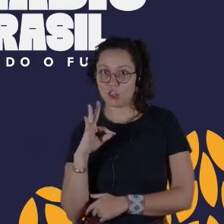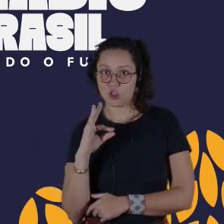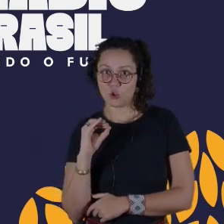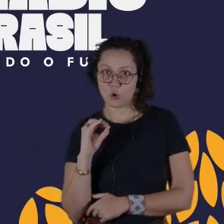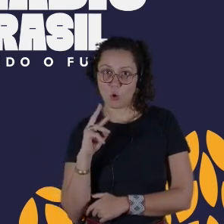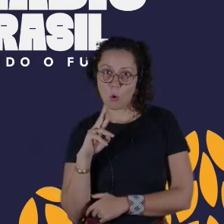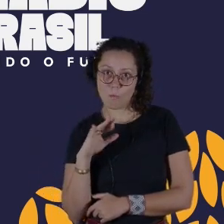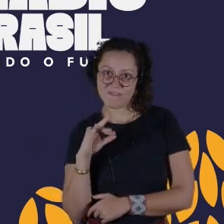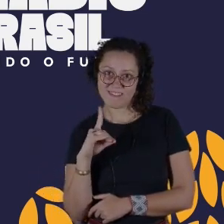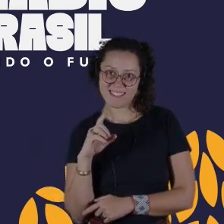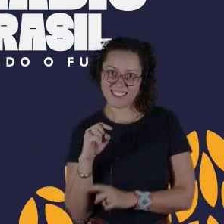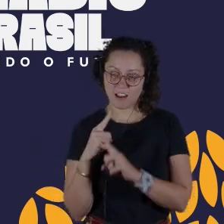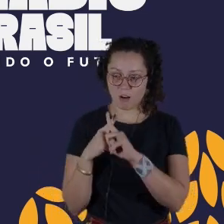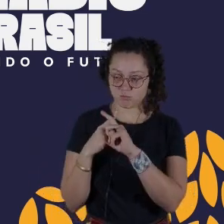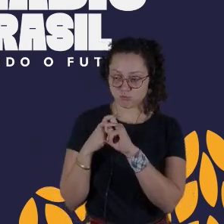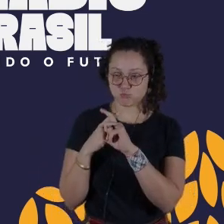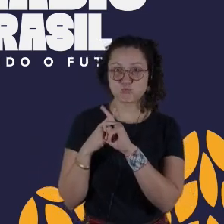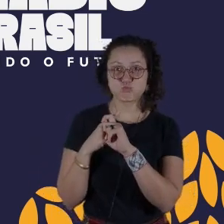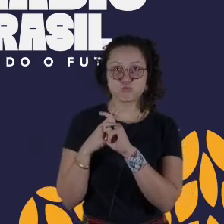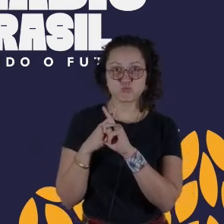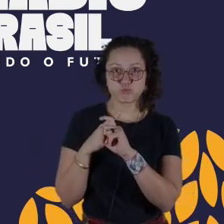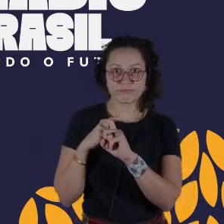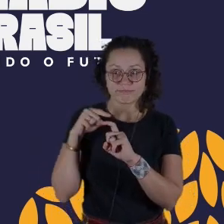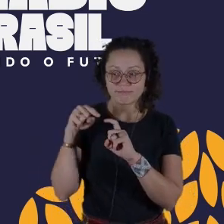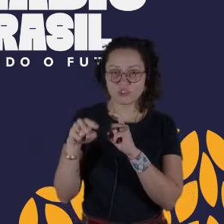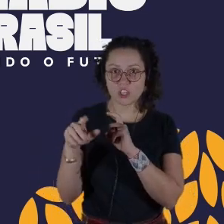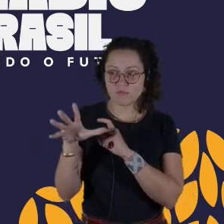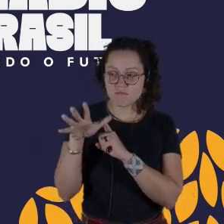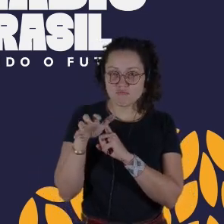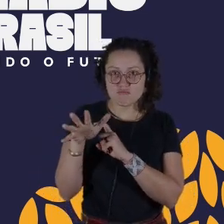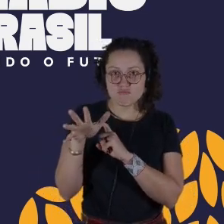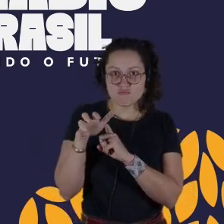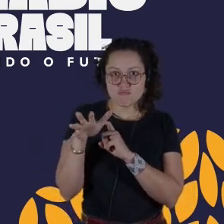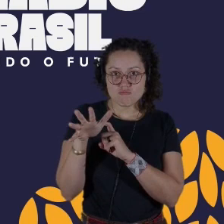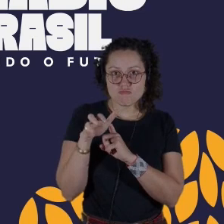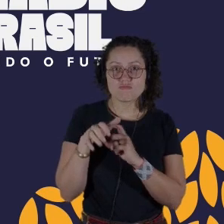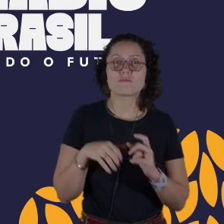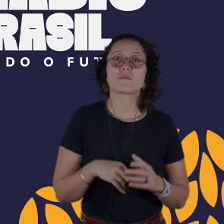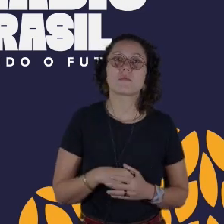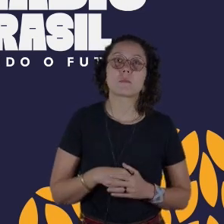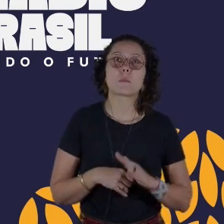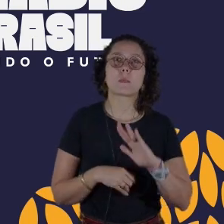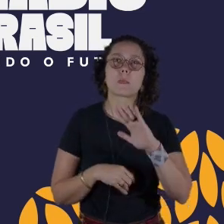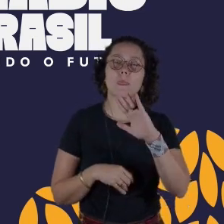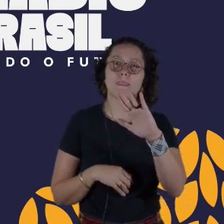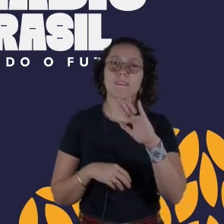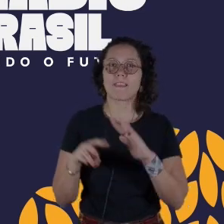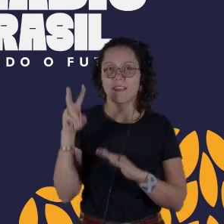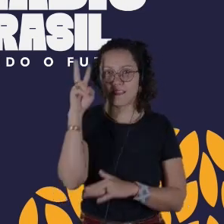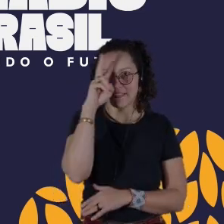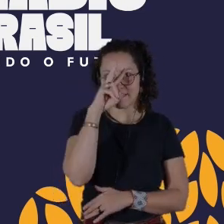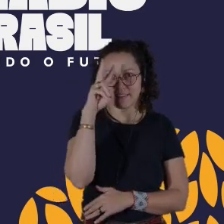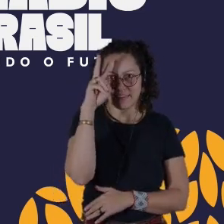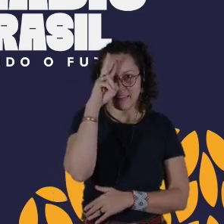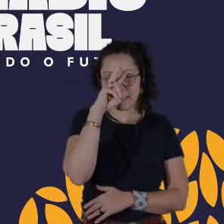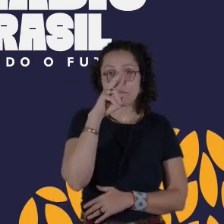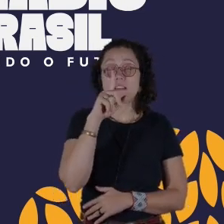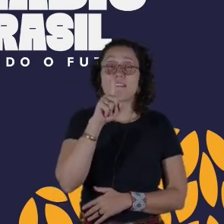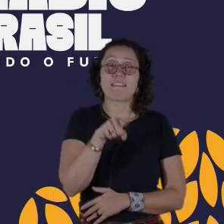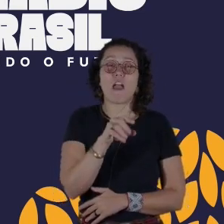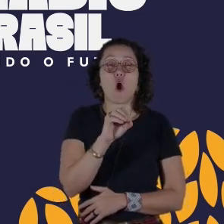nas mitocôndrias da célula. Estresse oxidativo, se lembra que eram antioxidantes?